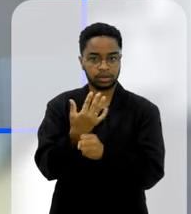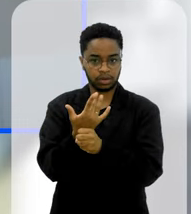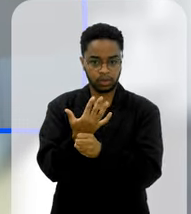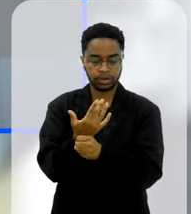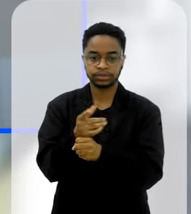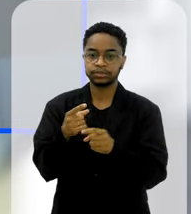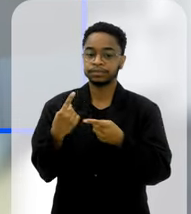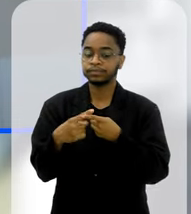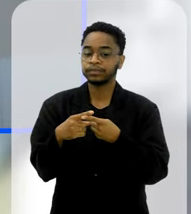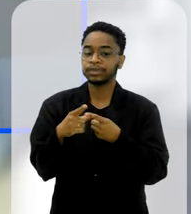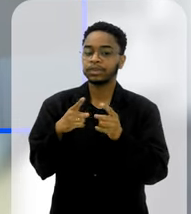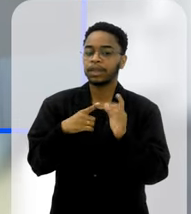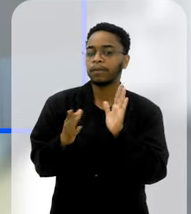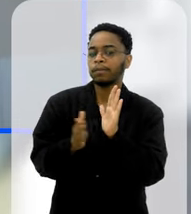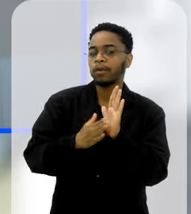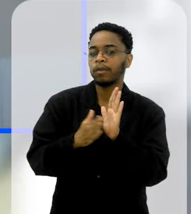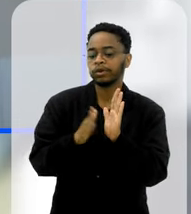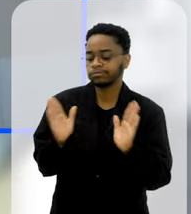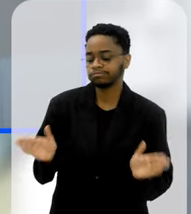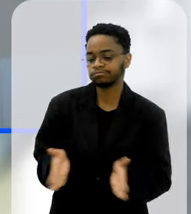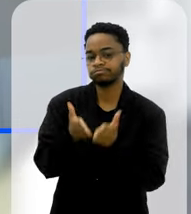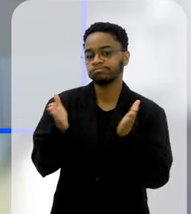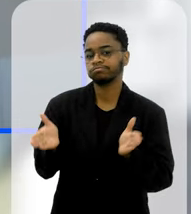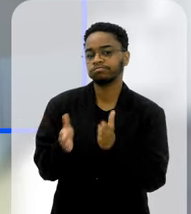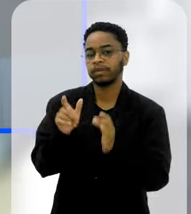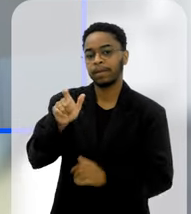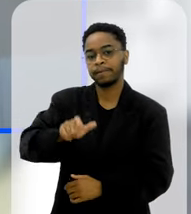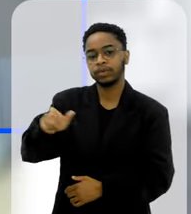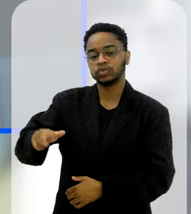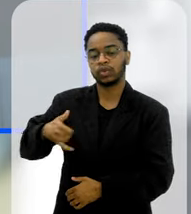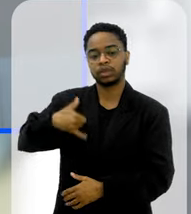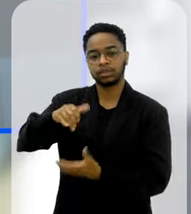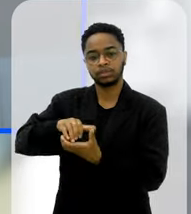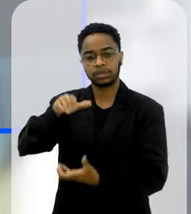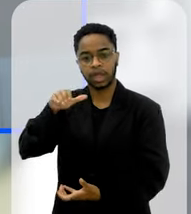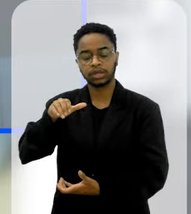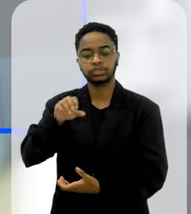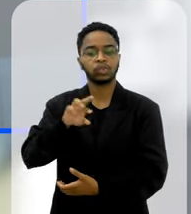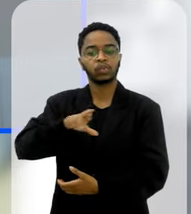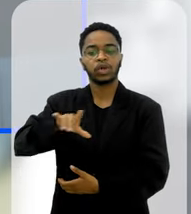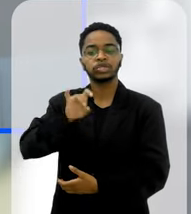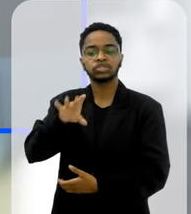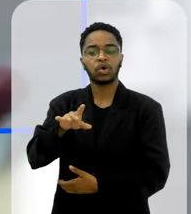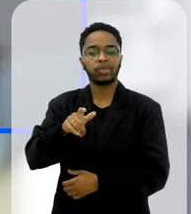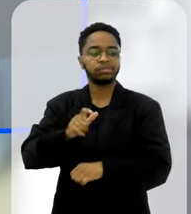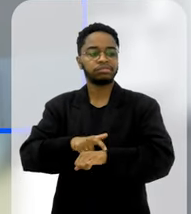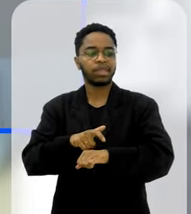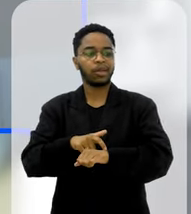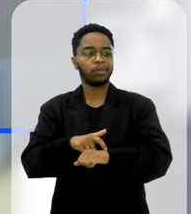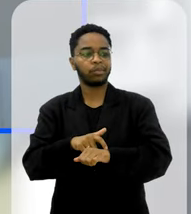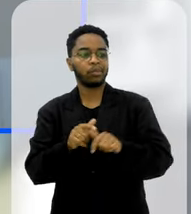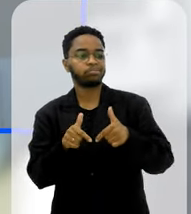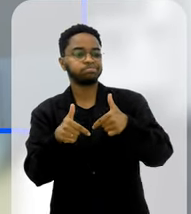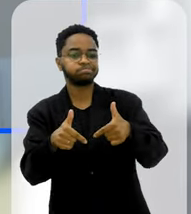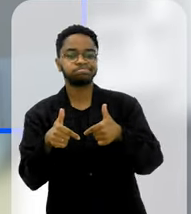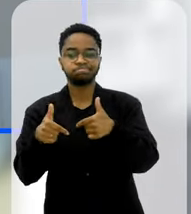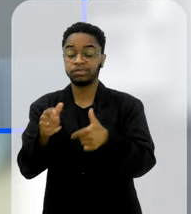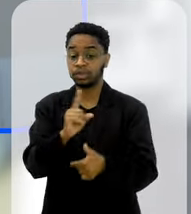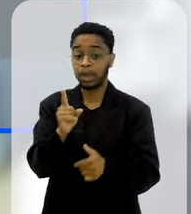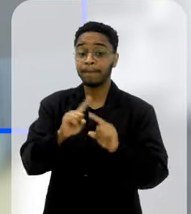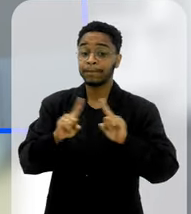temos aqui na UERJ, aonde proporciona para esses idosos não só uma ocupação do tempo,